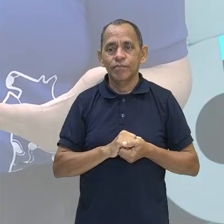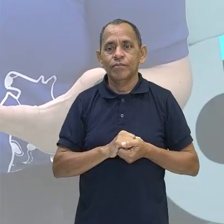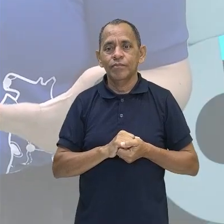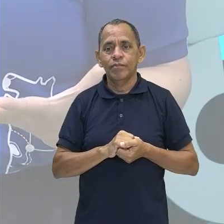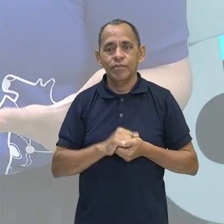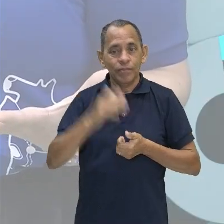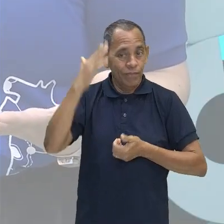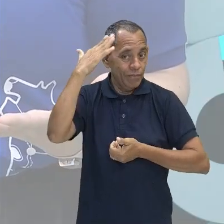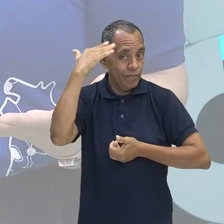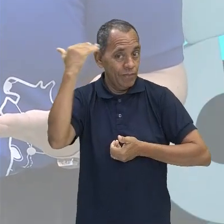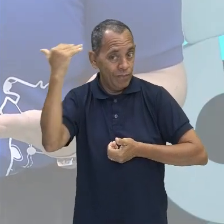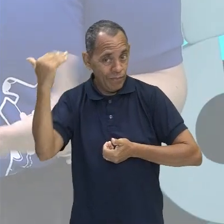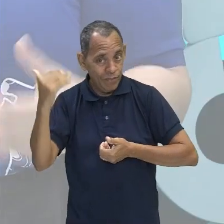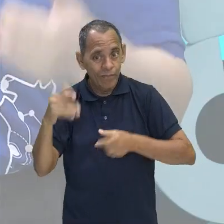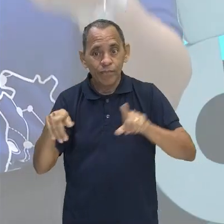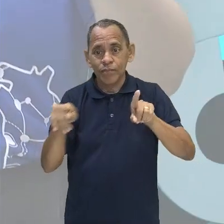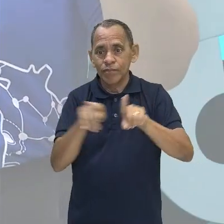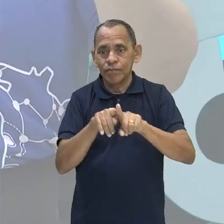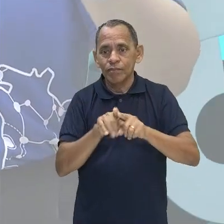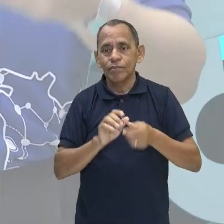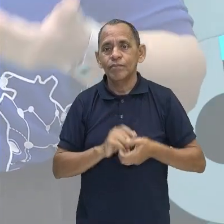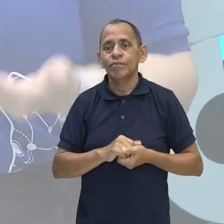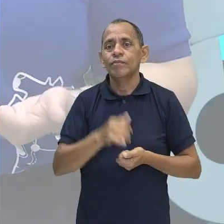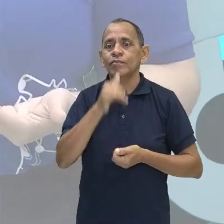famosos, personagens de histórias em quadrinhos, como a